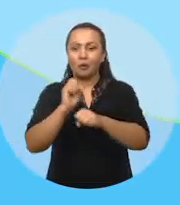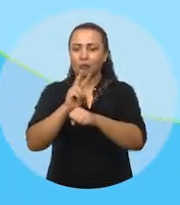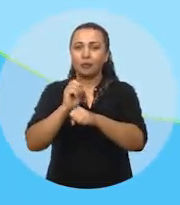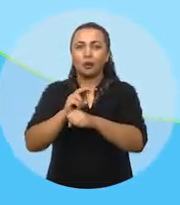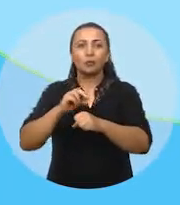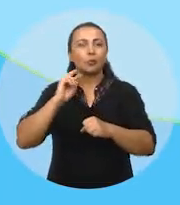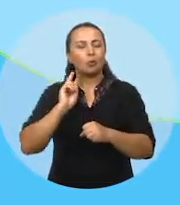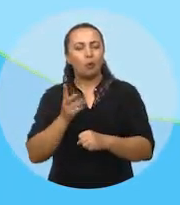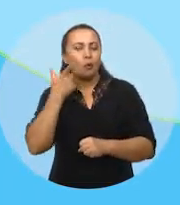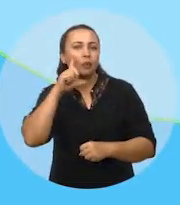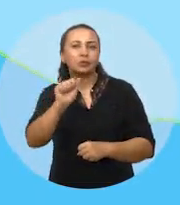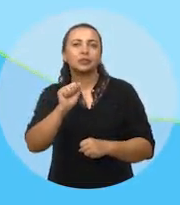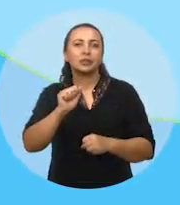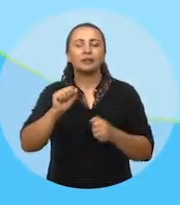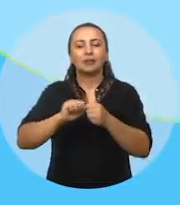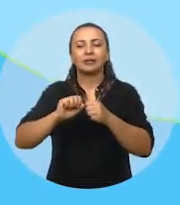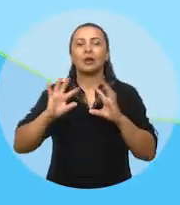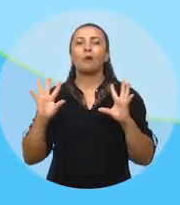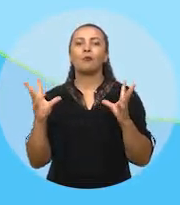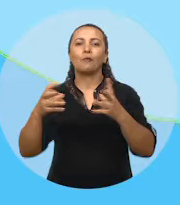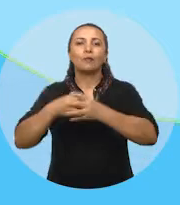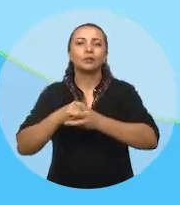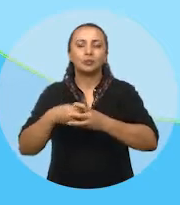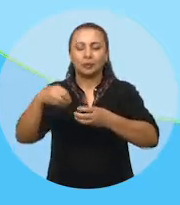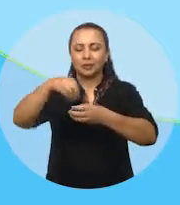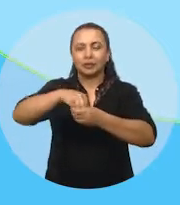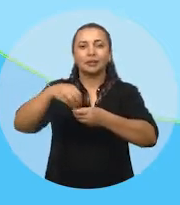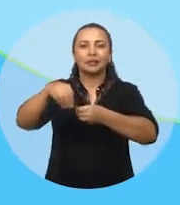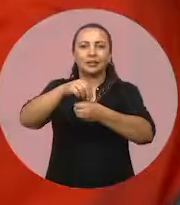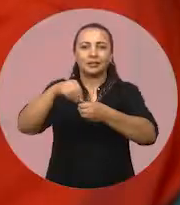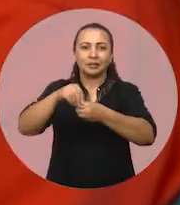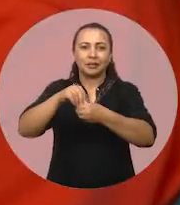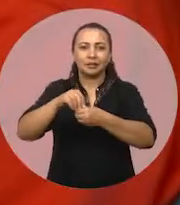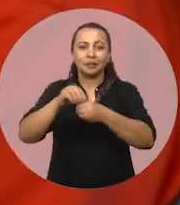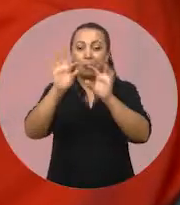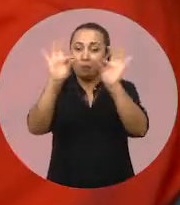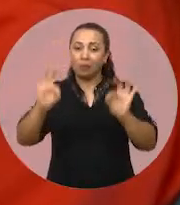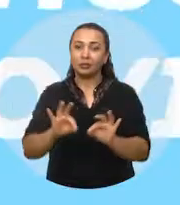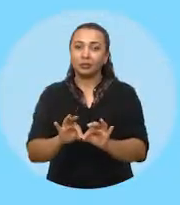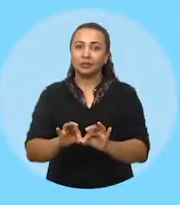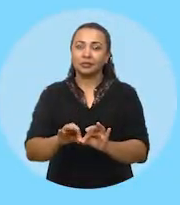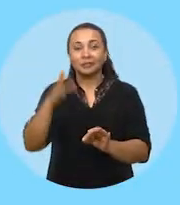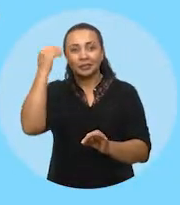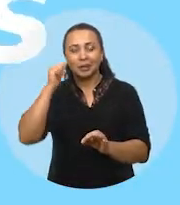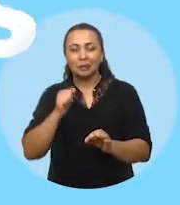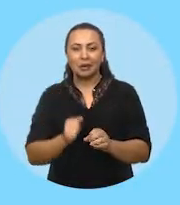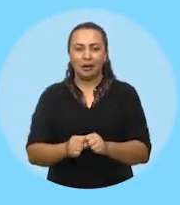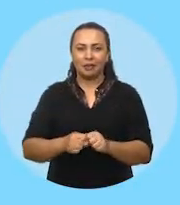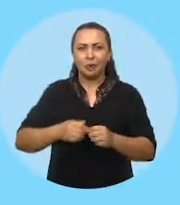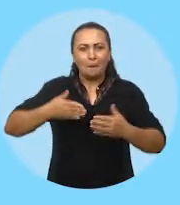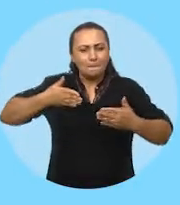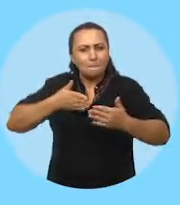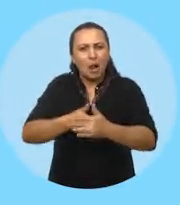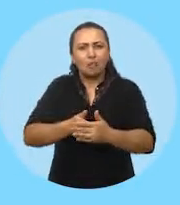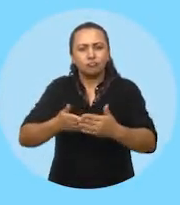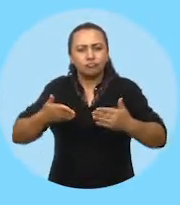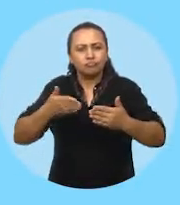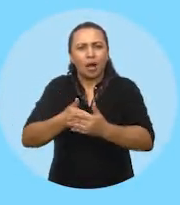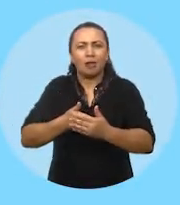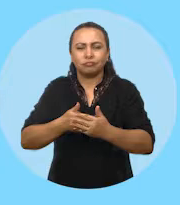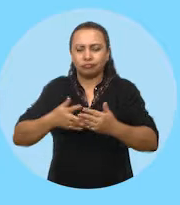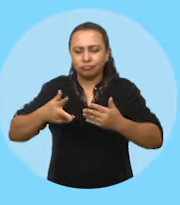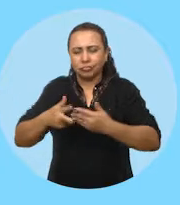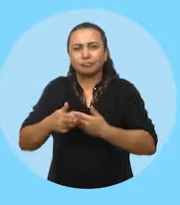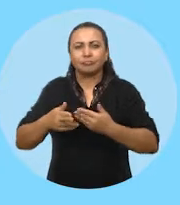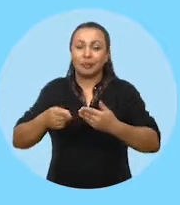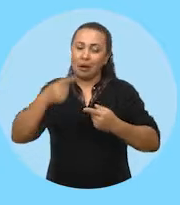consegue completar o seu ciclo na célula. O nosso projeto consiste em usar inibidores de protease, ou seja, das